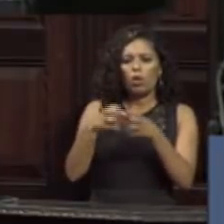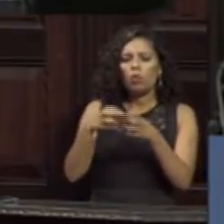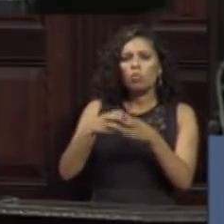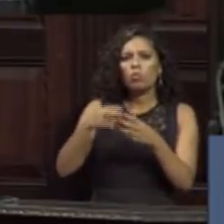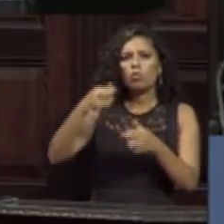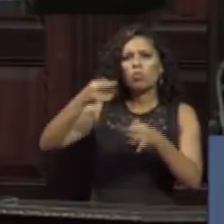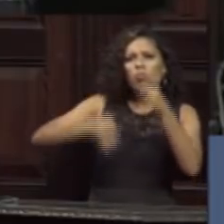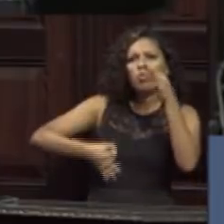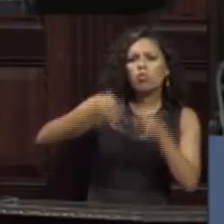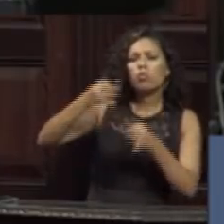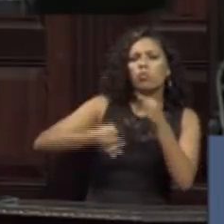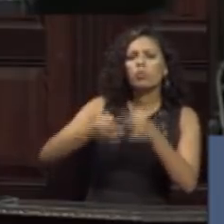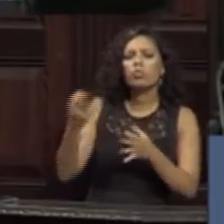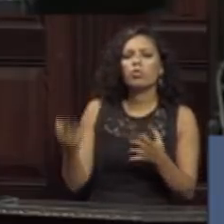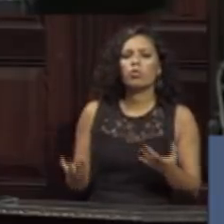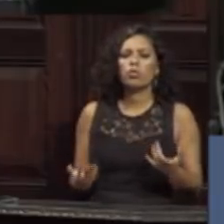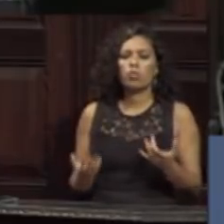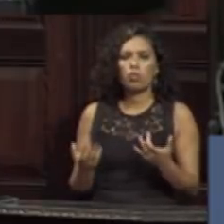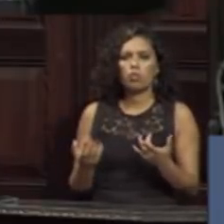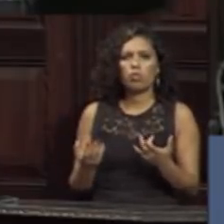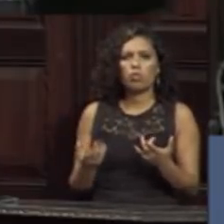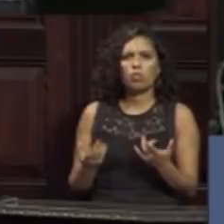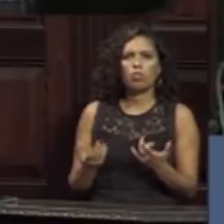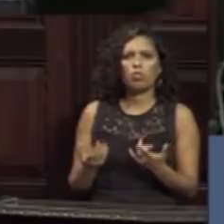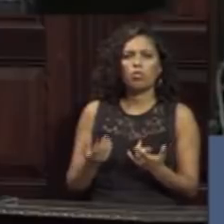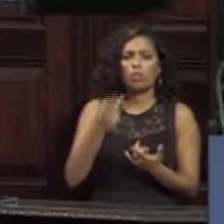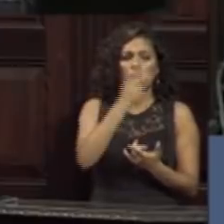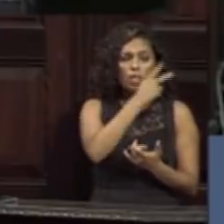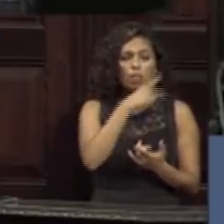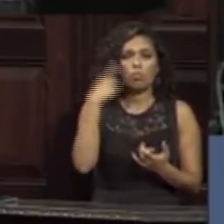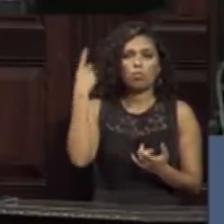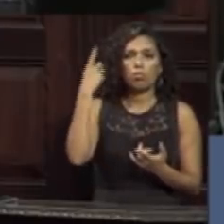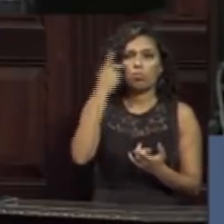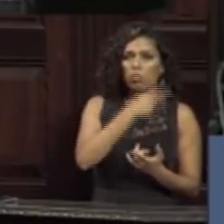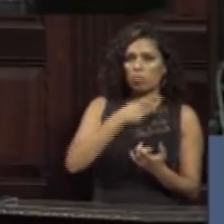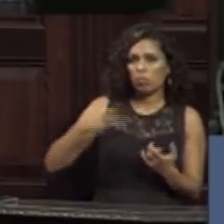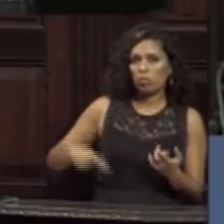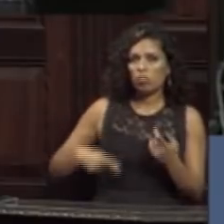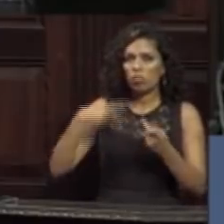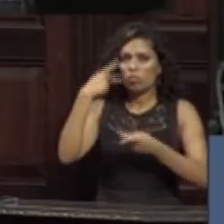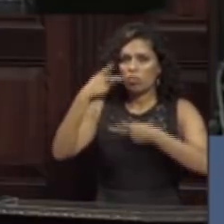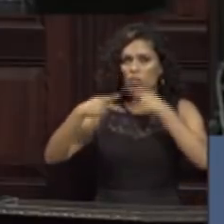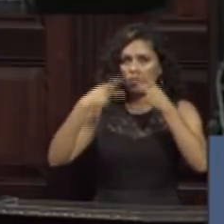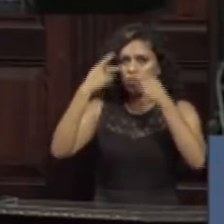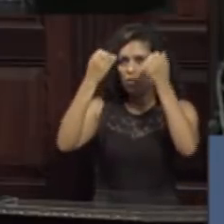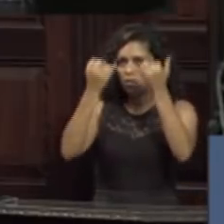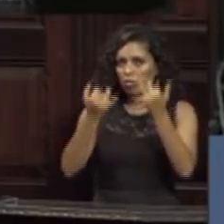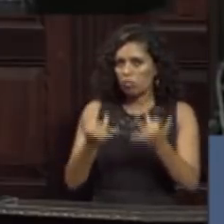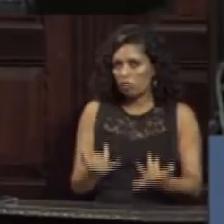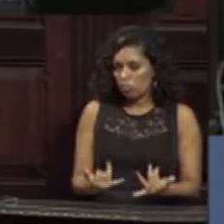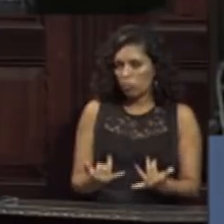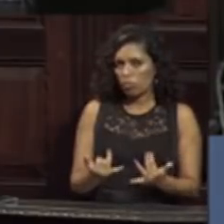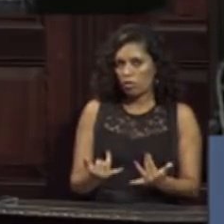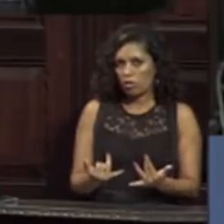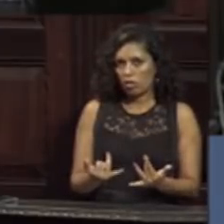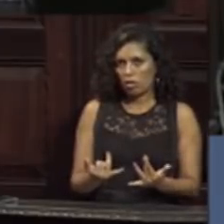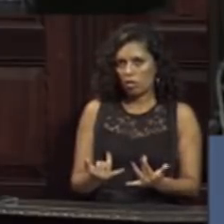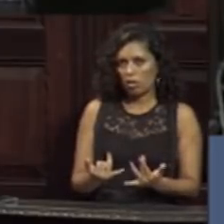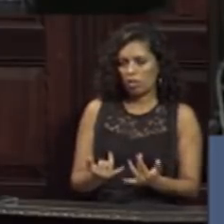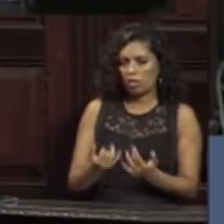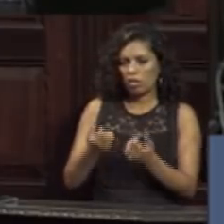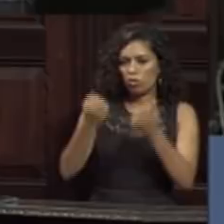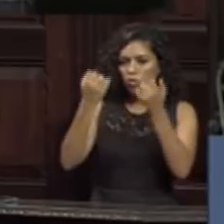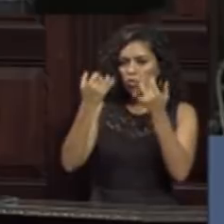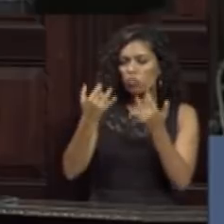legislação constitucional complementar e código, de orçamento, finanças, fiscalização financeira e controle das emendas de plenário. Para emitir parecer pela